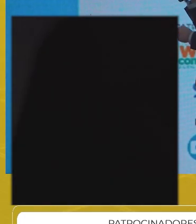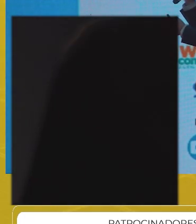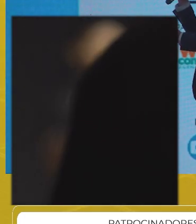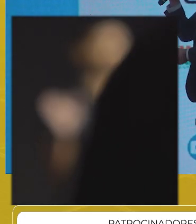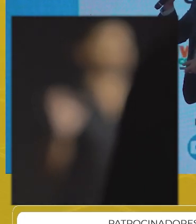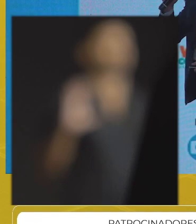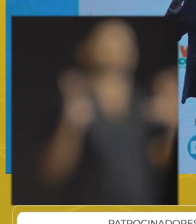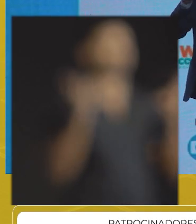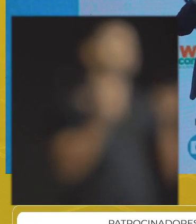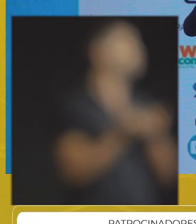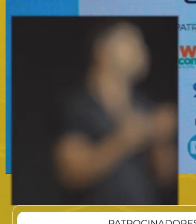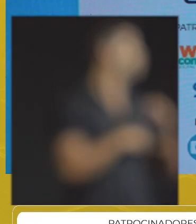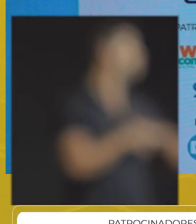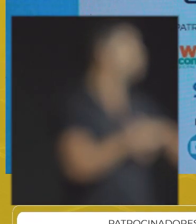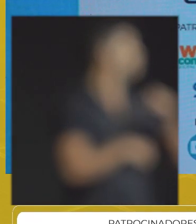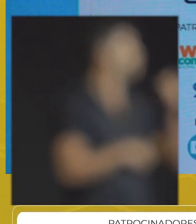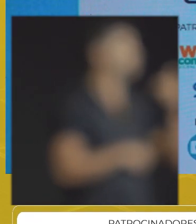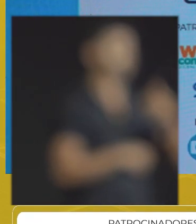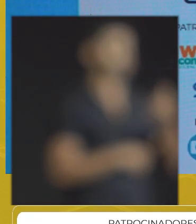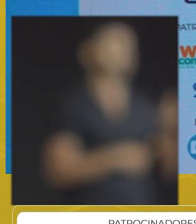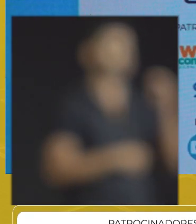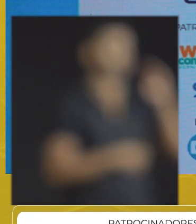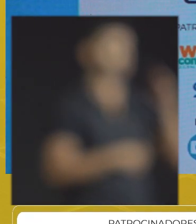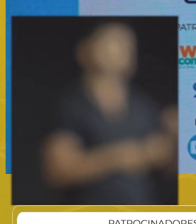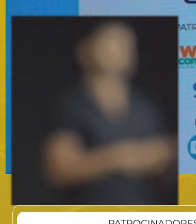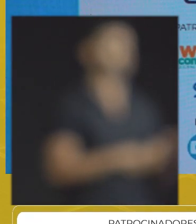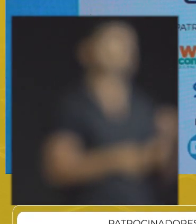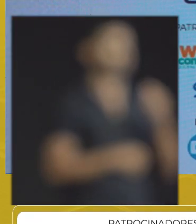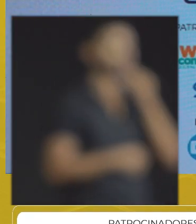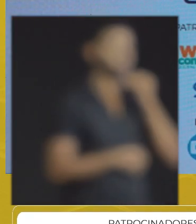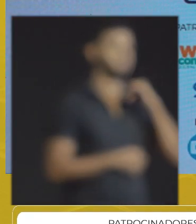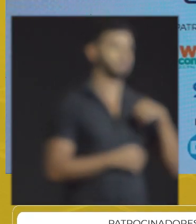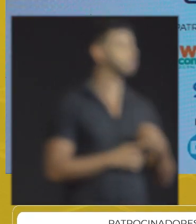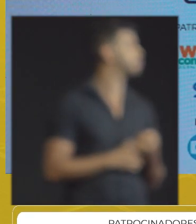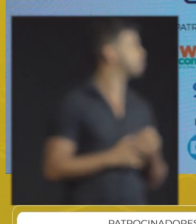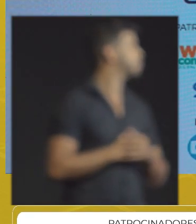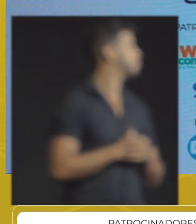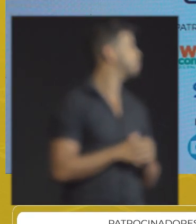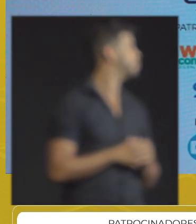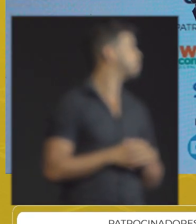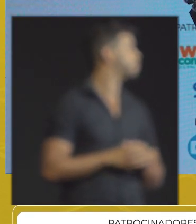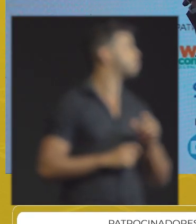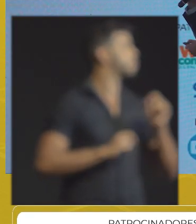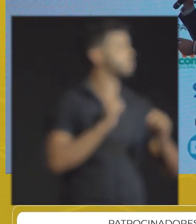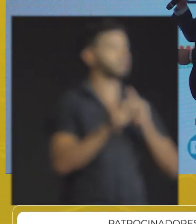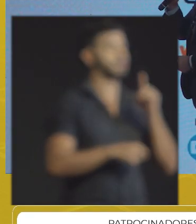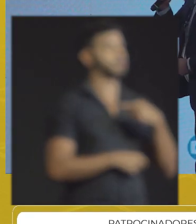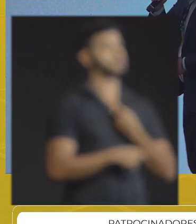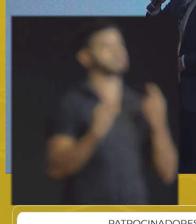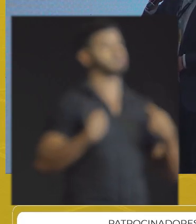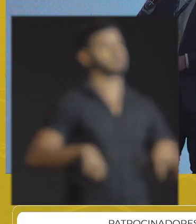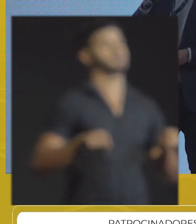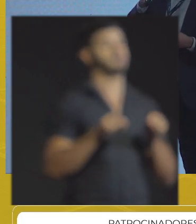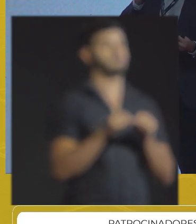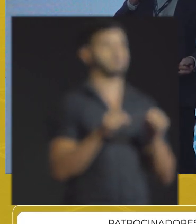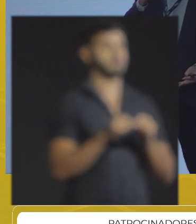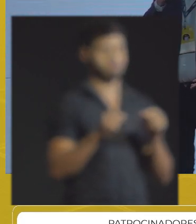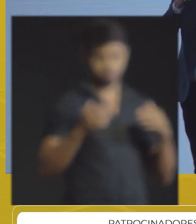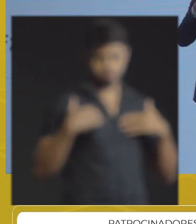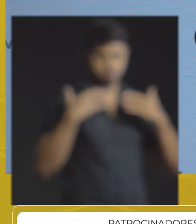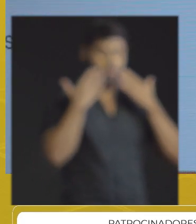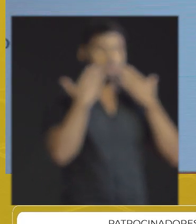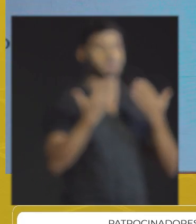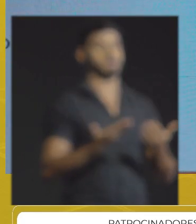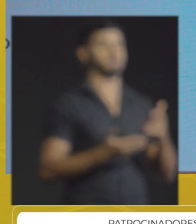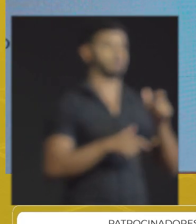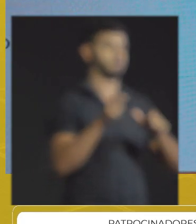todo mundo vão abrir mais 76 milhões de oportunidades e o que que a gente precisa fazer ao se deparar com